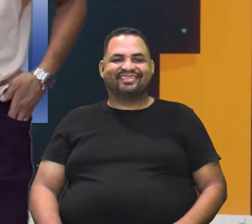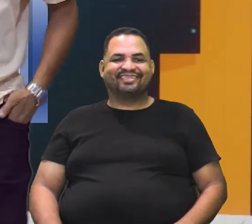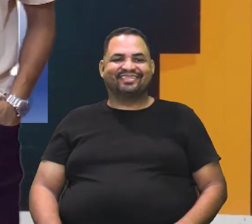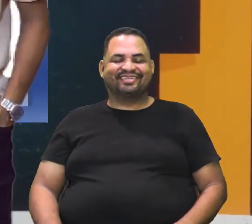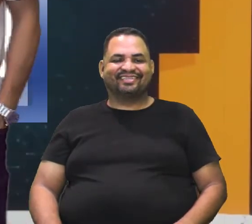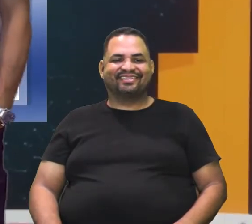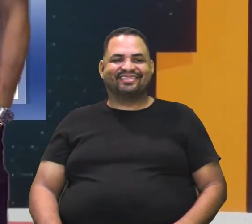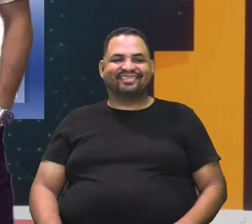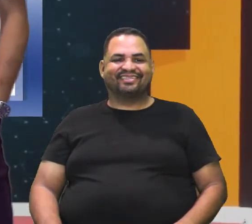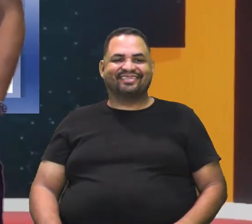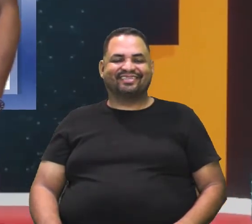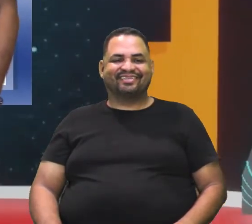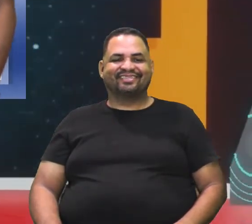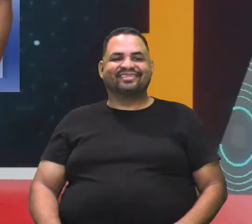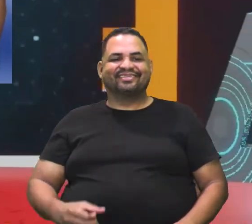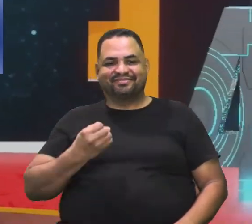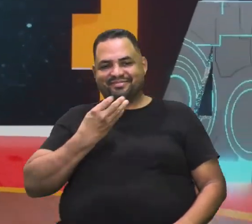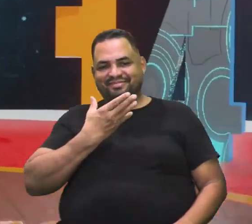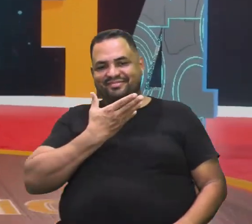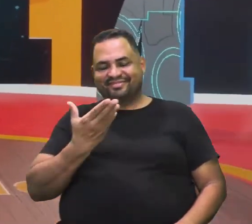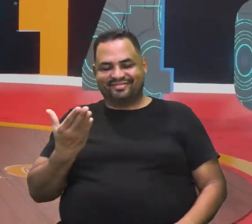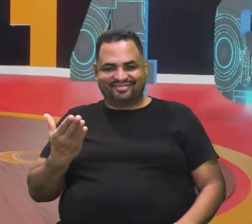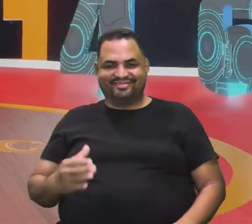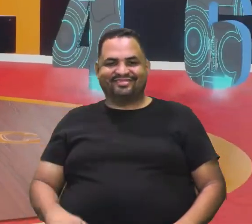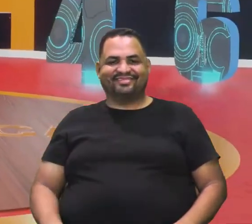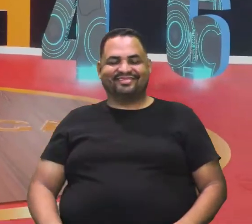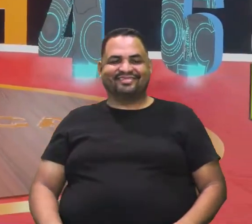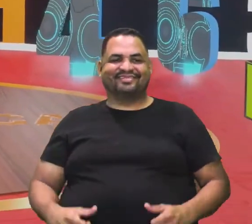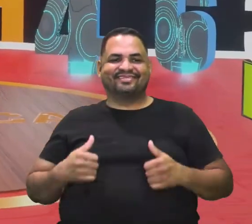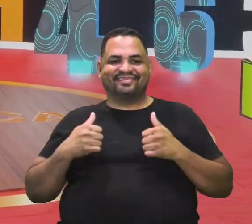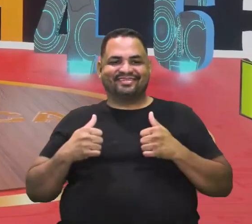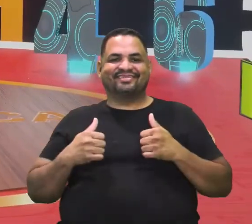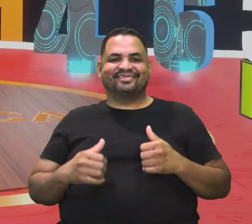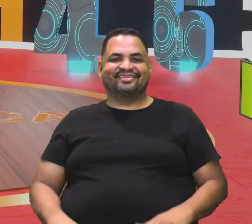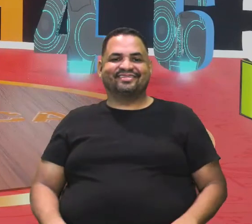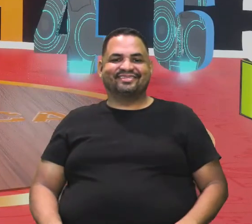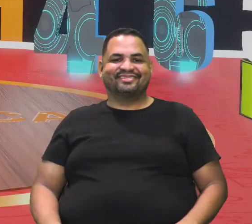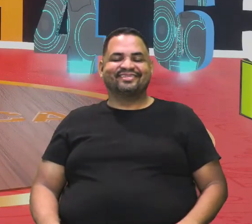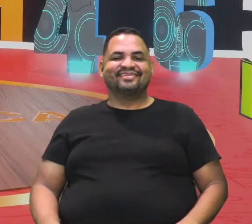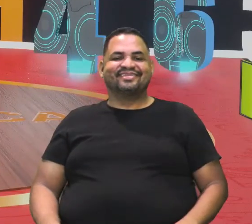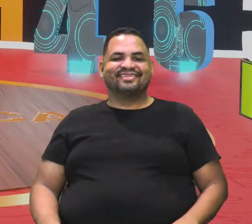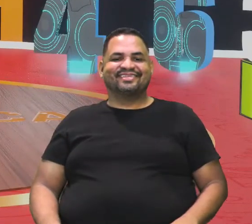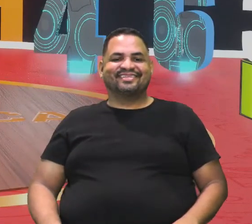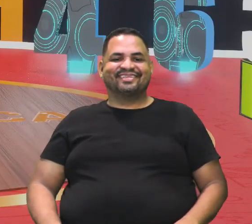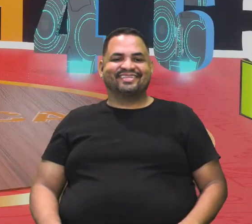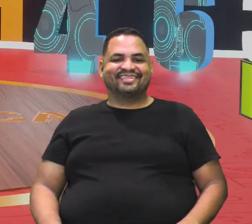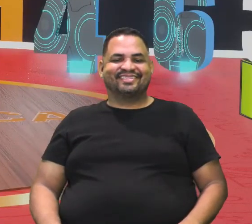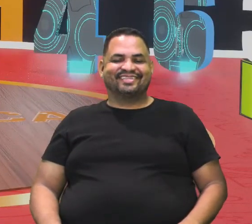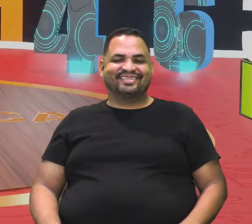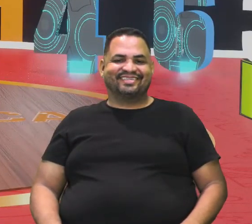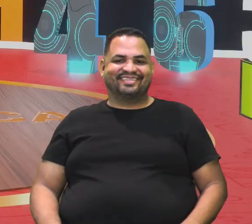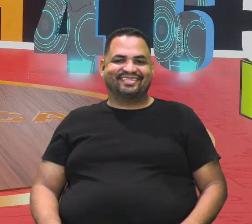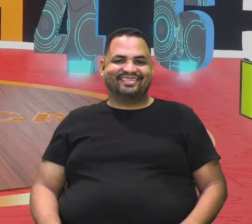E aí, tá de boa, professor Sâmio? Tá, beleza? Recuperado.